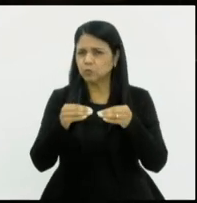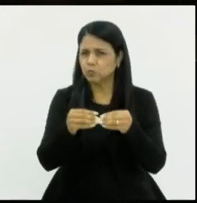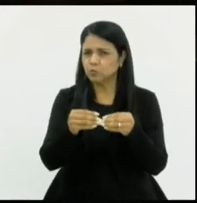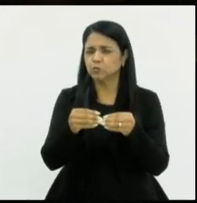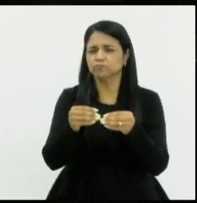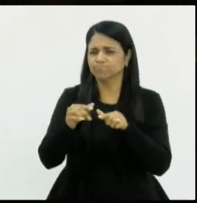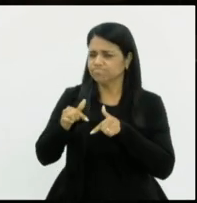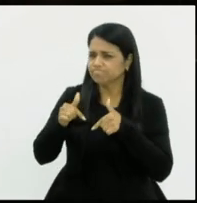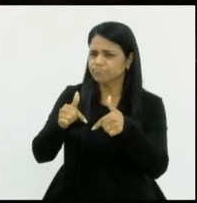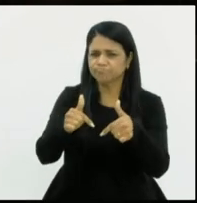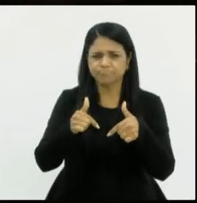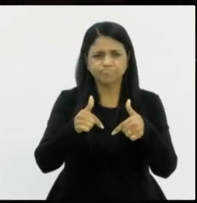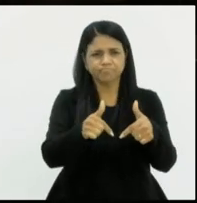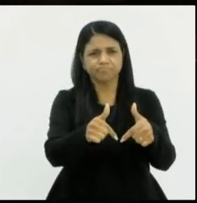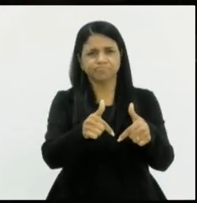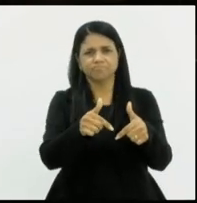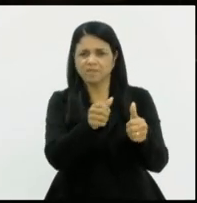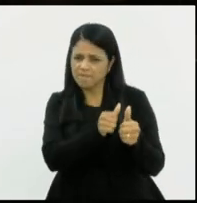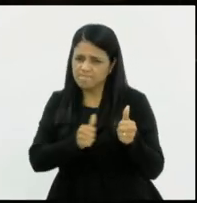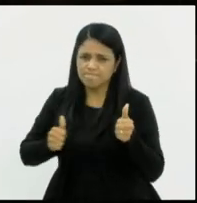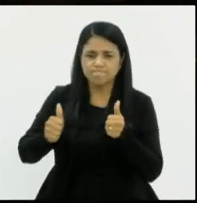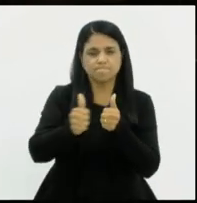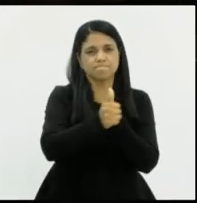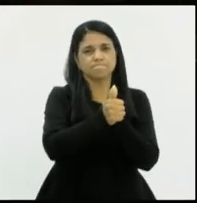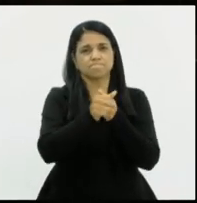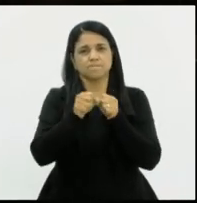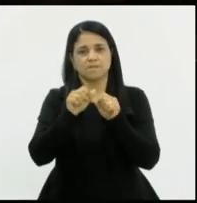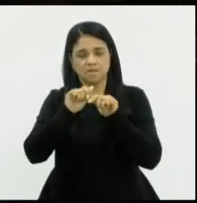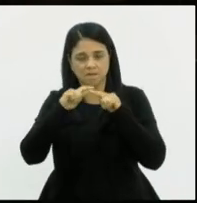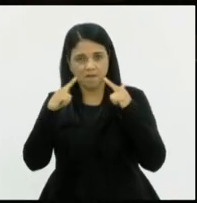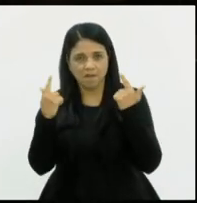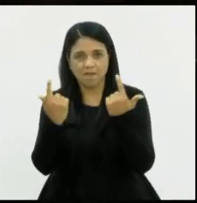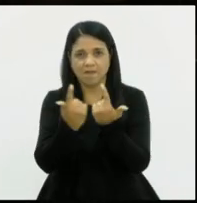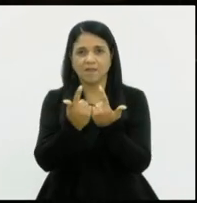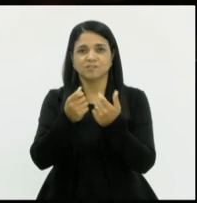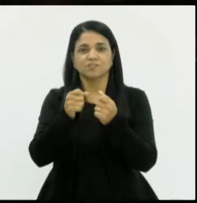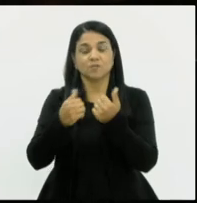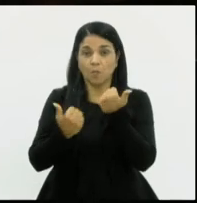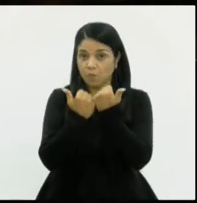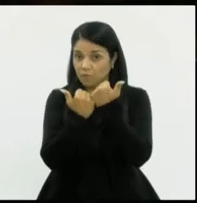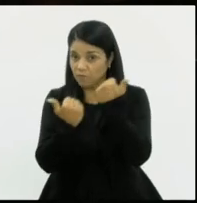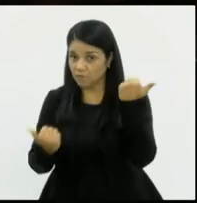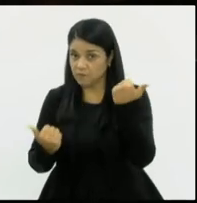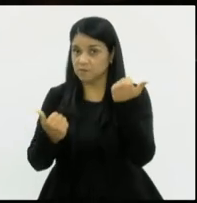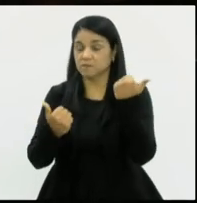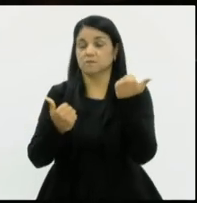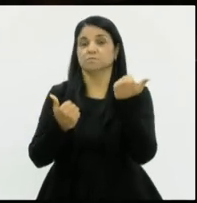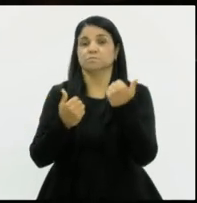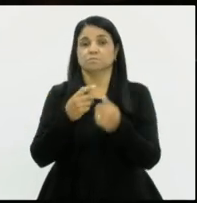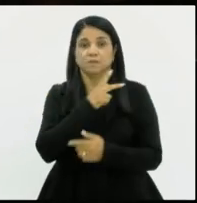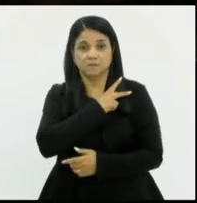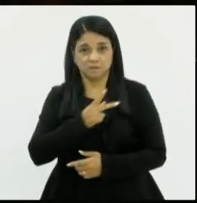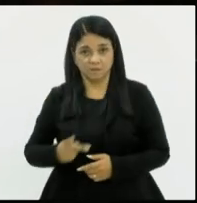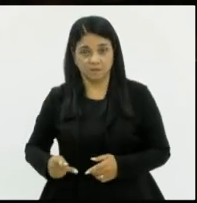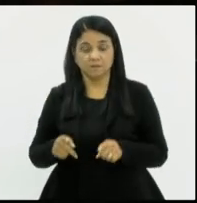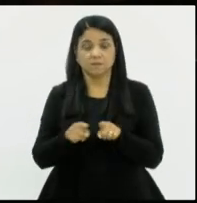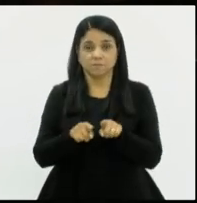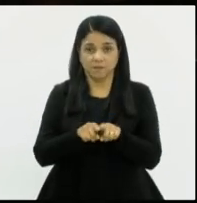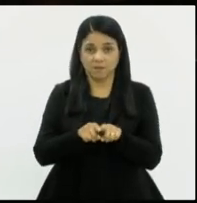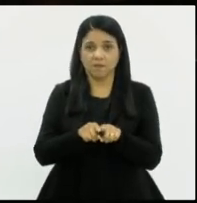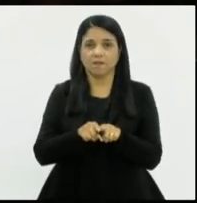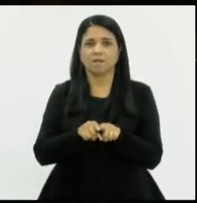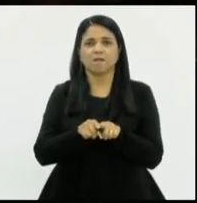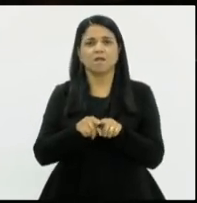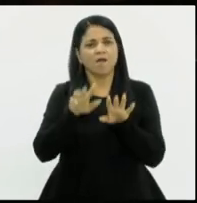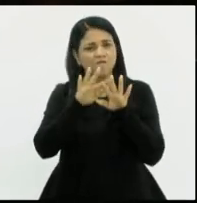feito à frente aqui da Assembleia Legislativa, como vice-presidente também da Assembleia. Toda a sua família, eu estendo